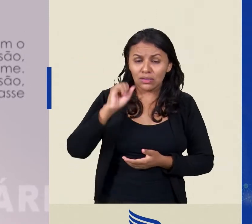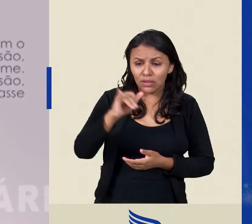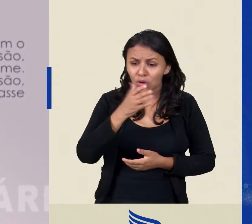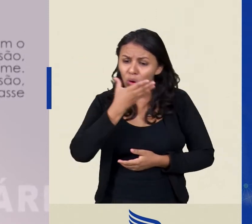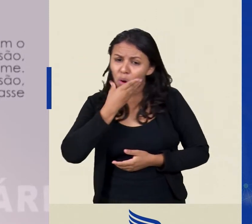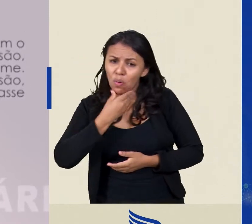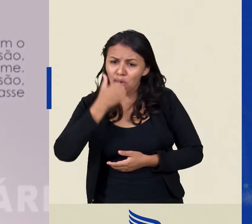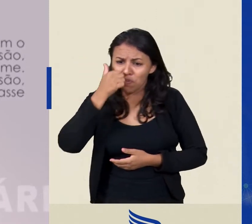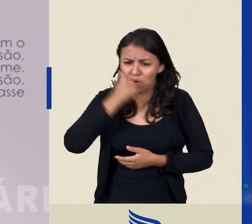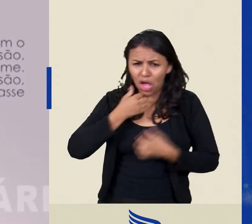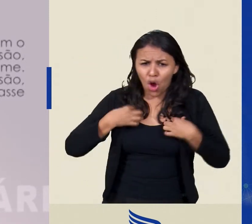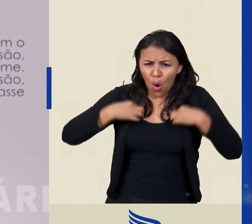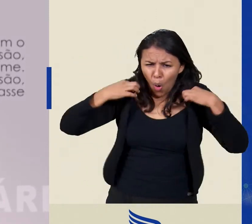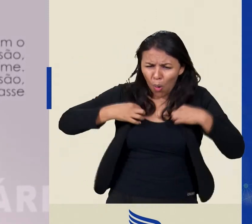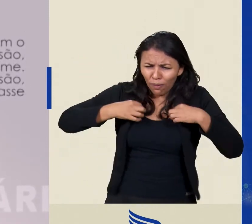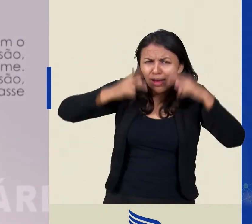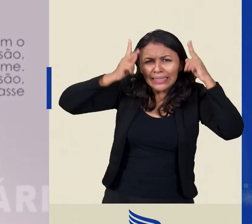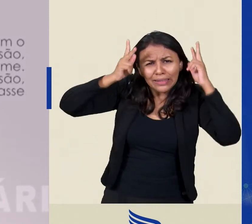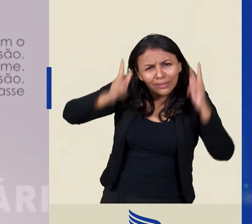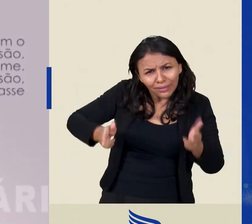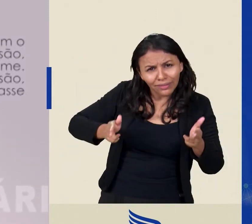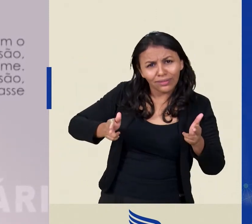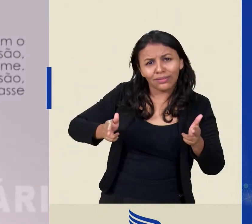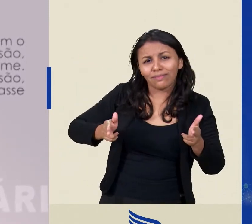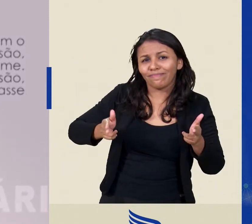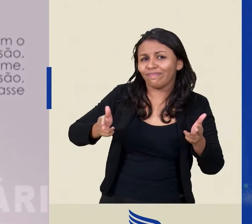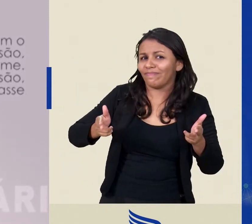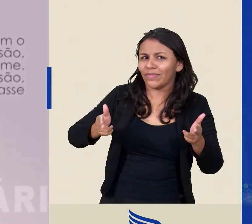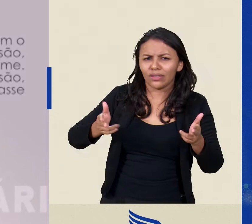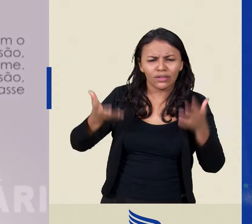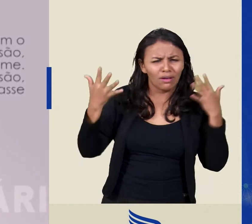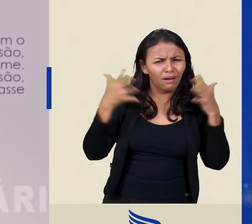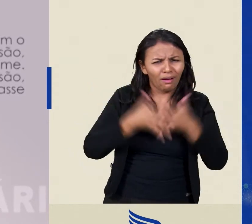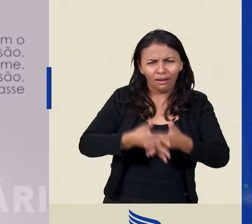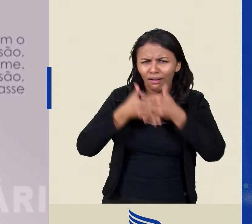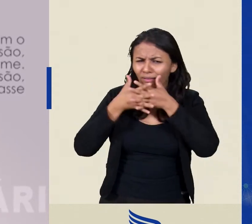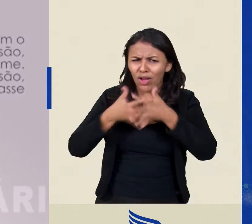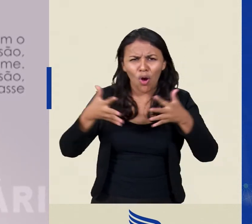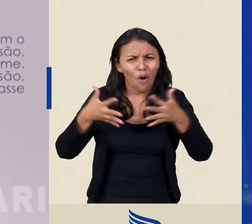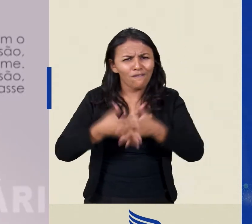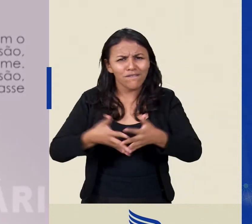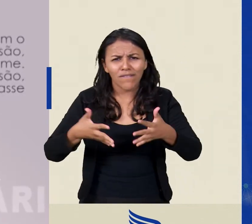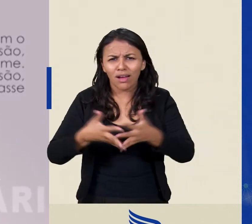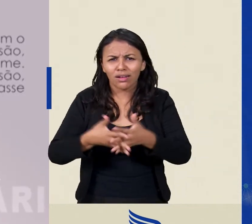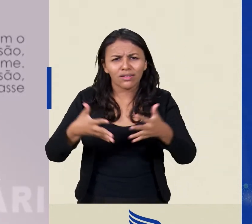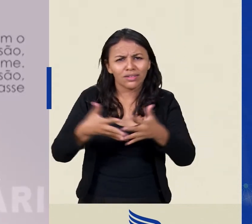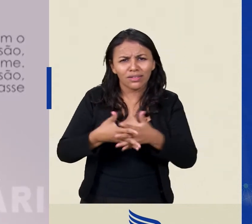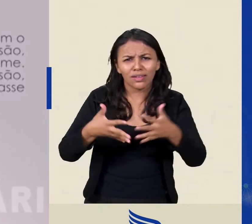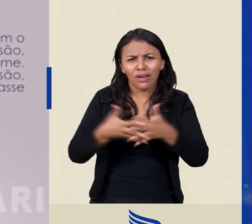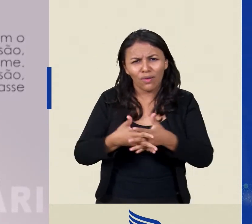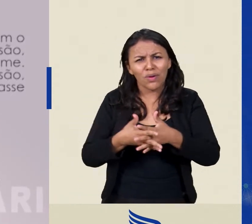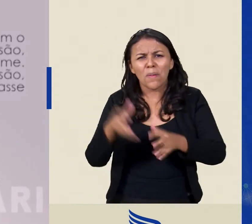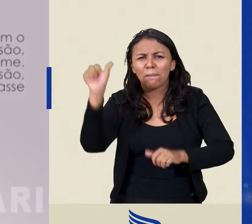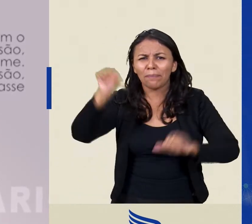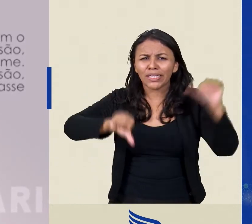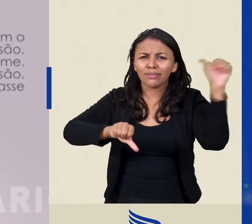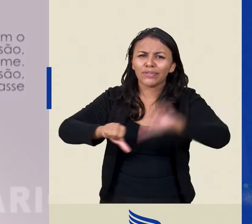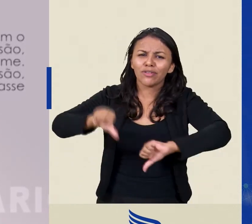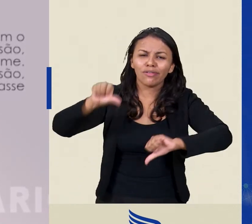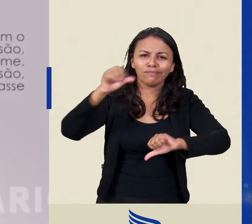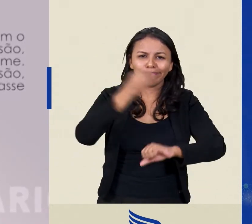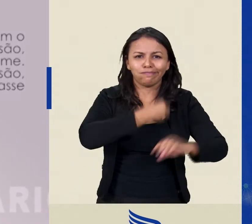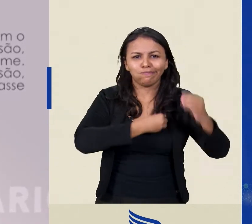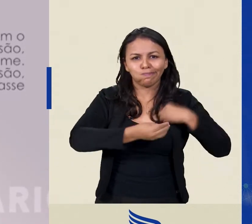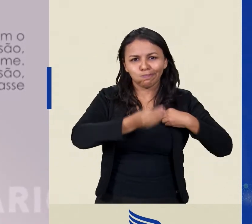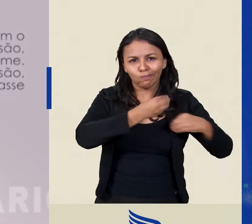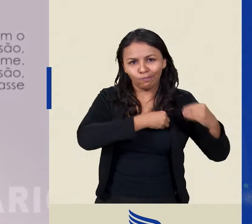sexos usassem o mesmo vestuário, isto causaria confusão e grande aumento de crime.